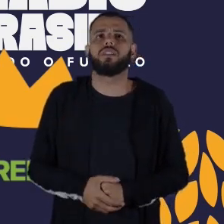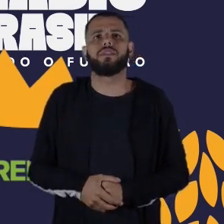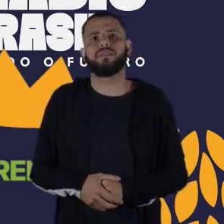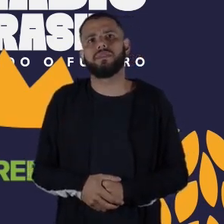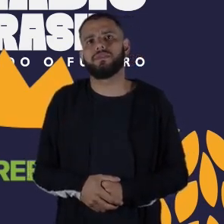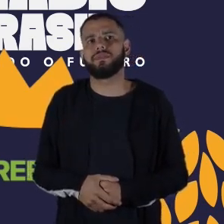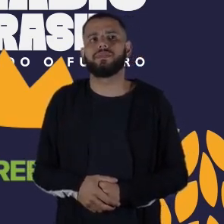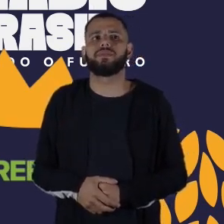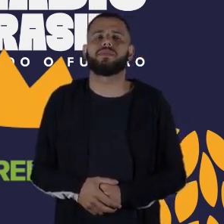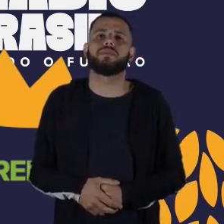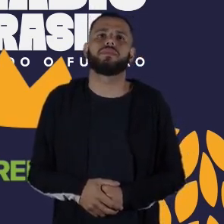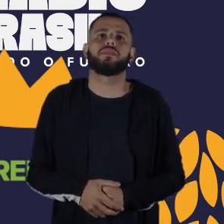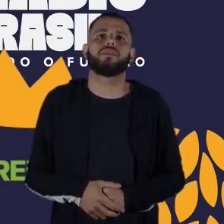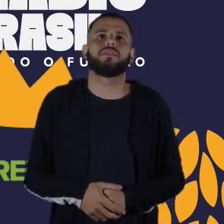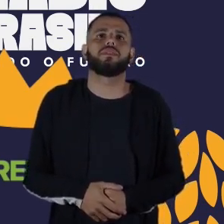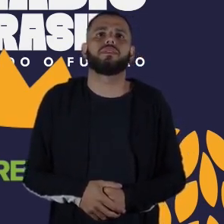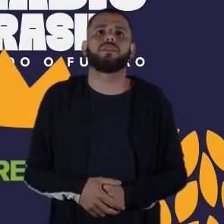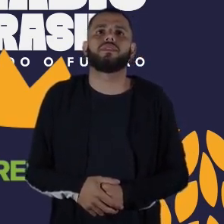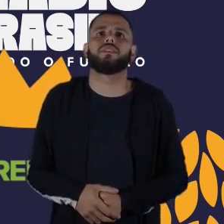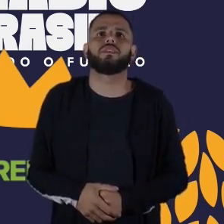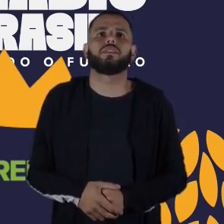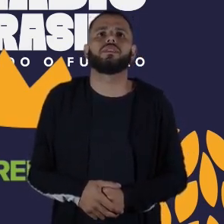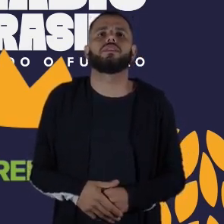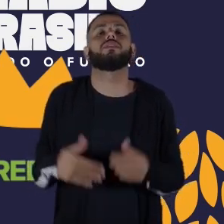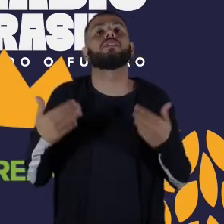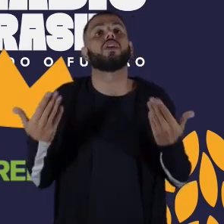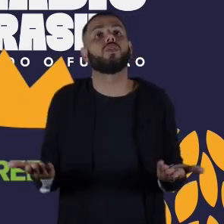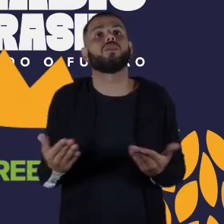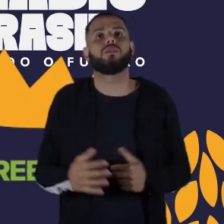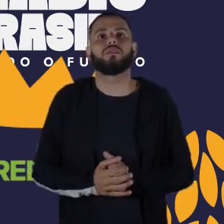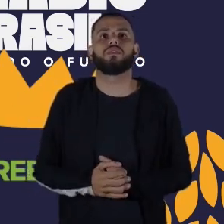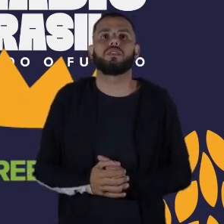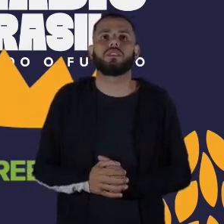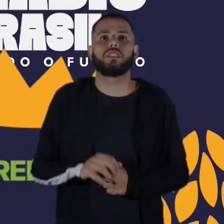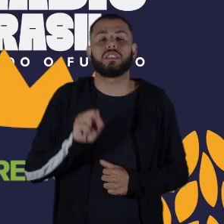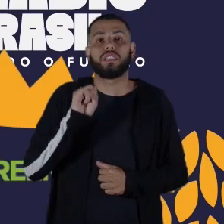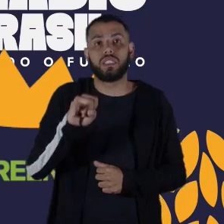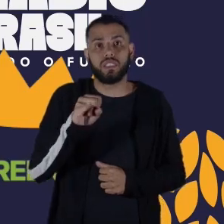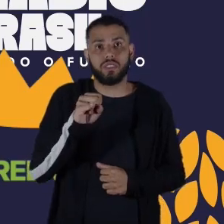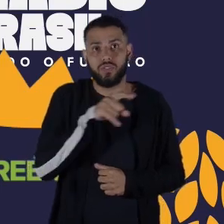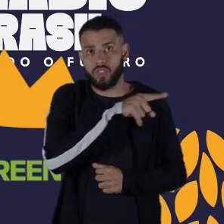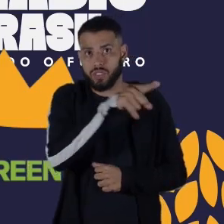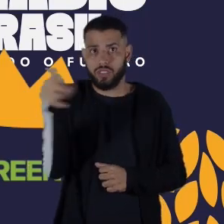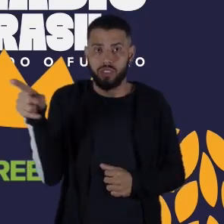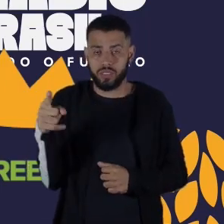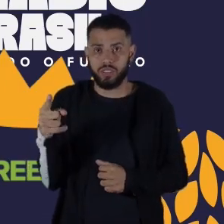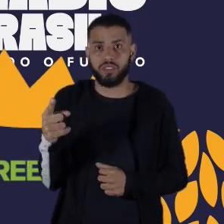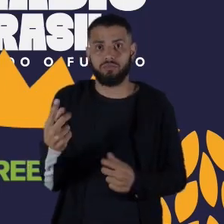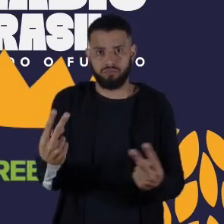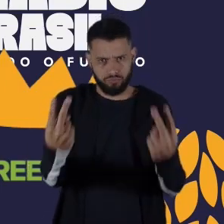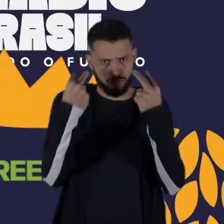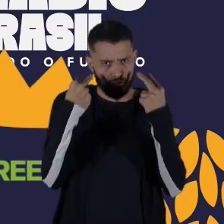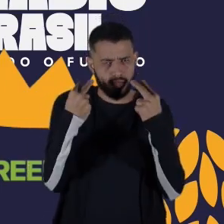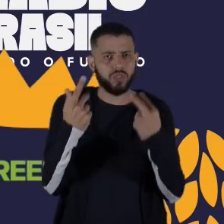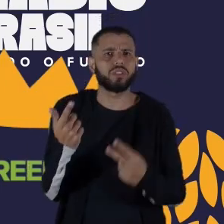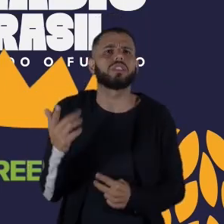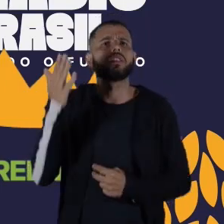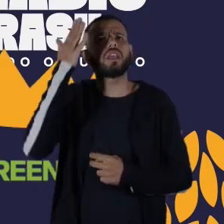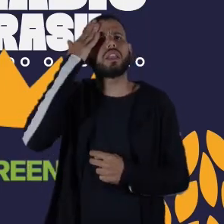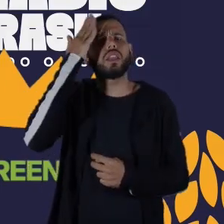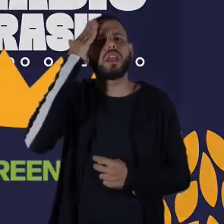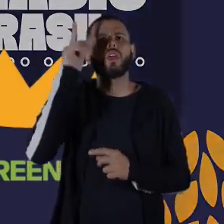Vou somente señalar, se vocês conseguiram ouvir e entender minha